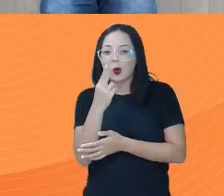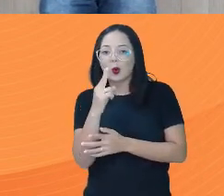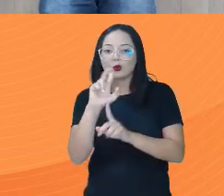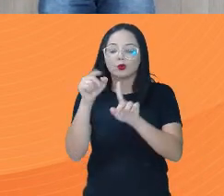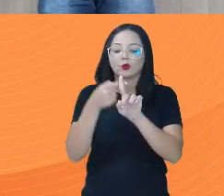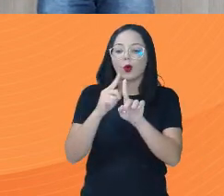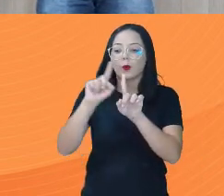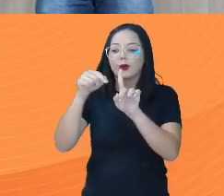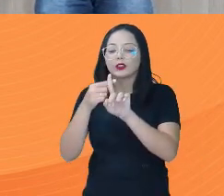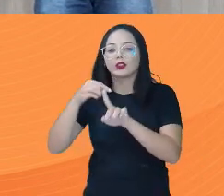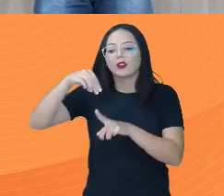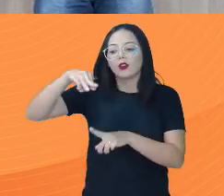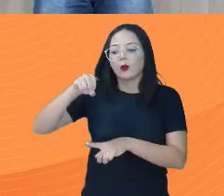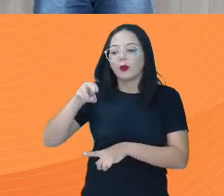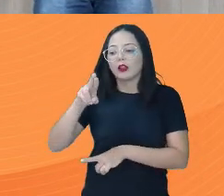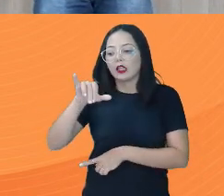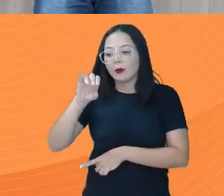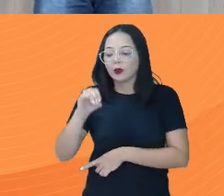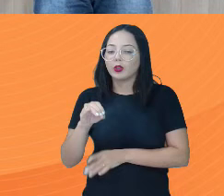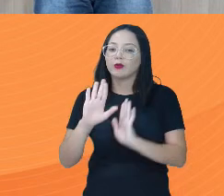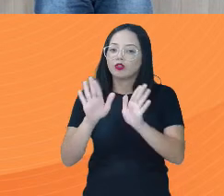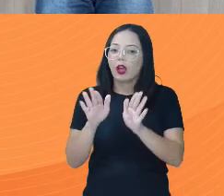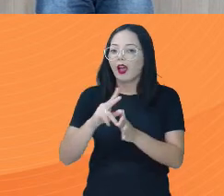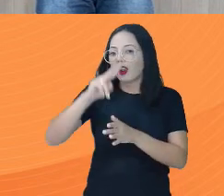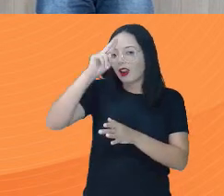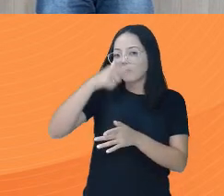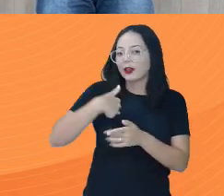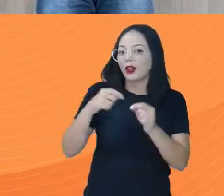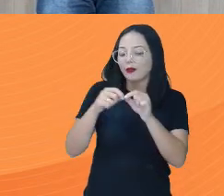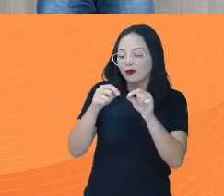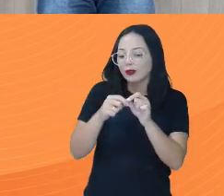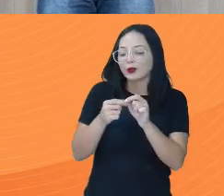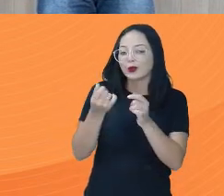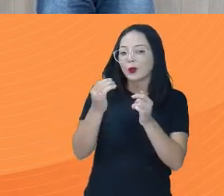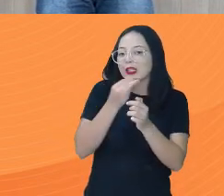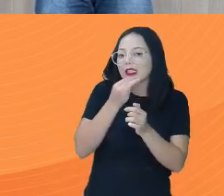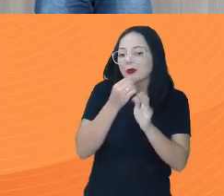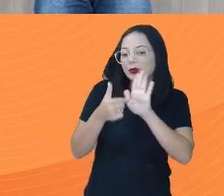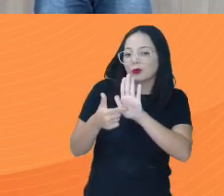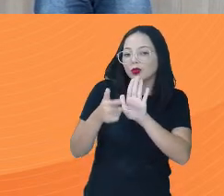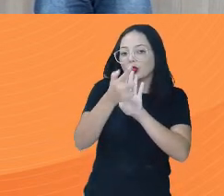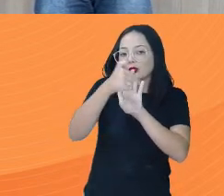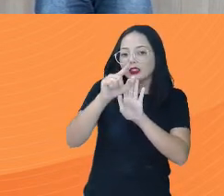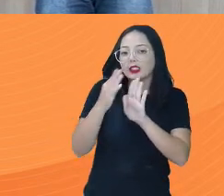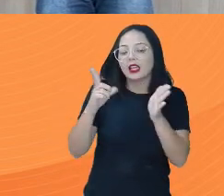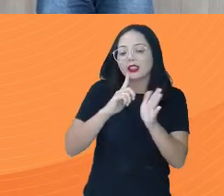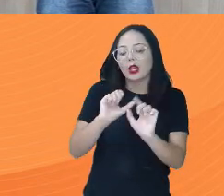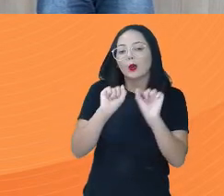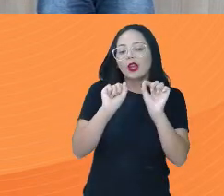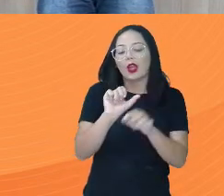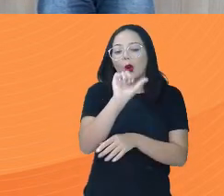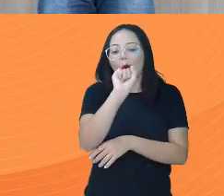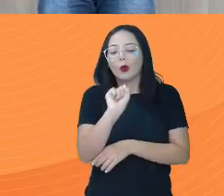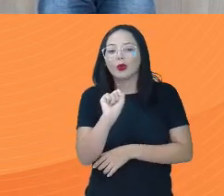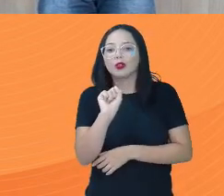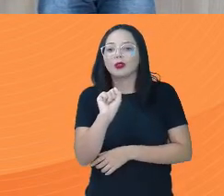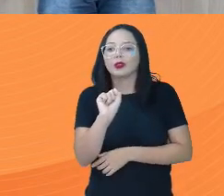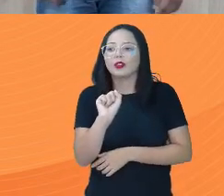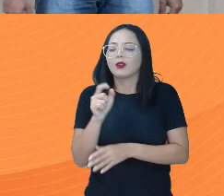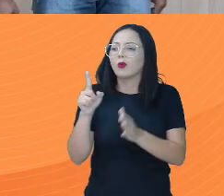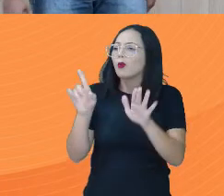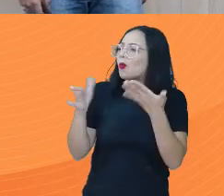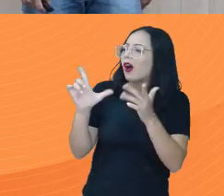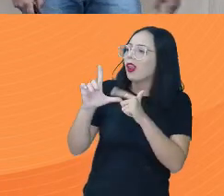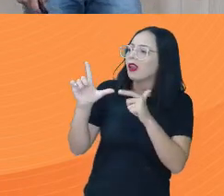soma de monômios semelhantes. Lembra que a gente fez um exemplo agorinha, que a gente colocou lá 4... Qual foi a